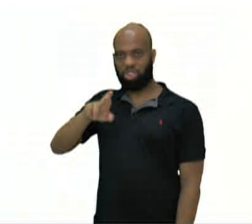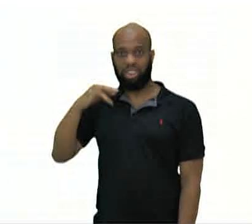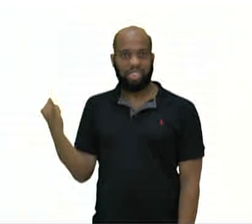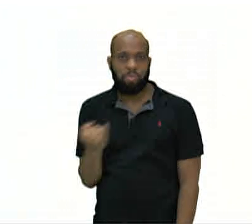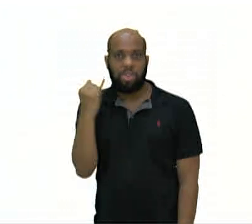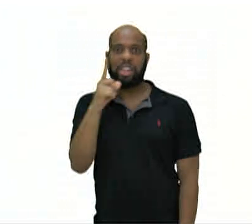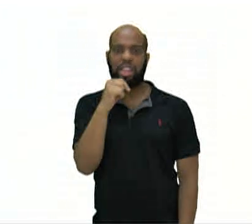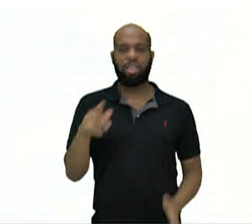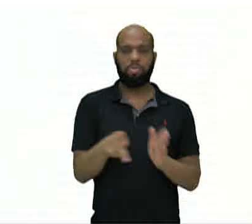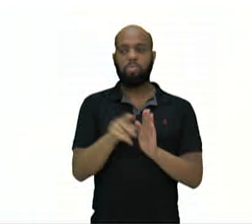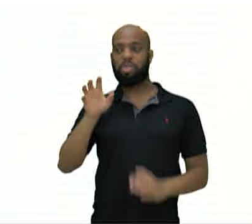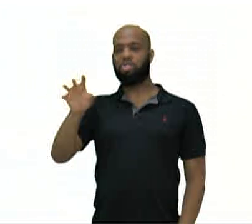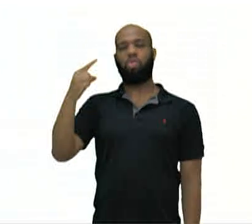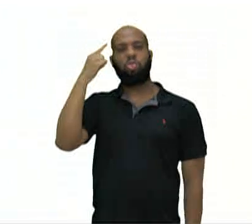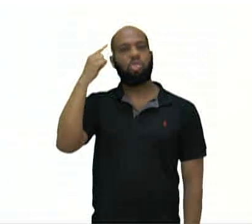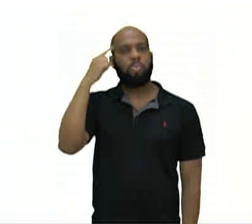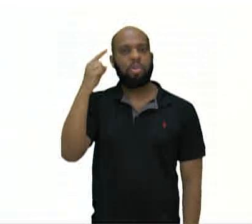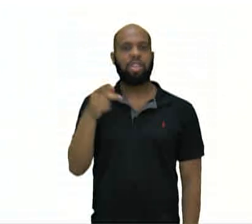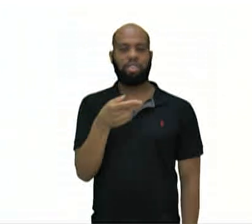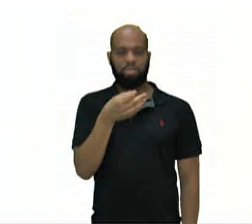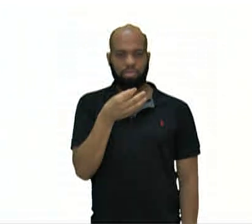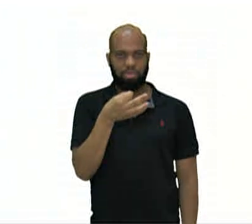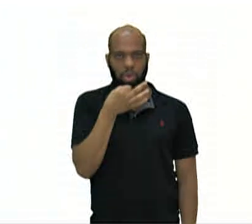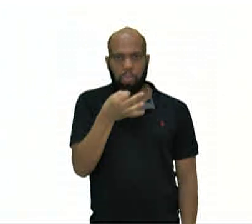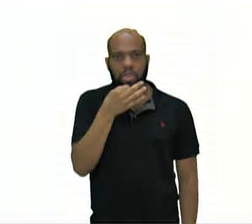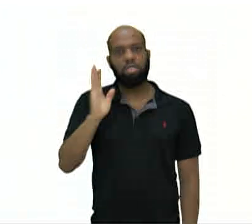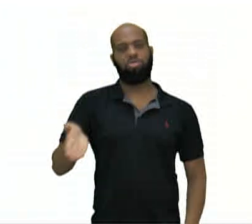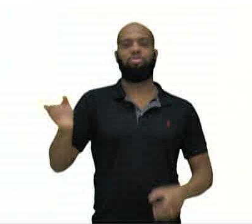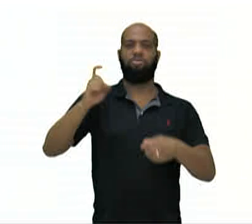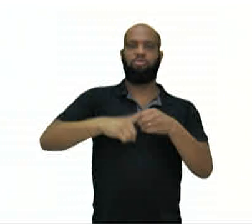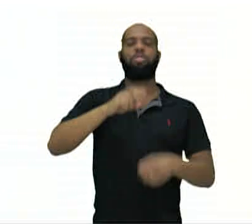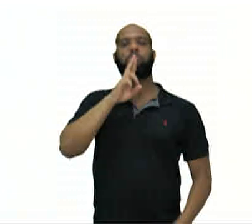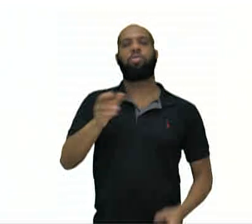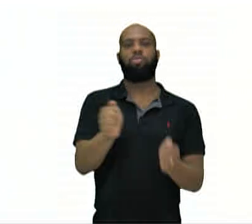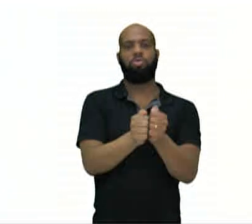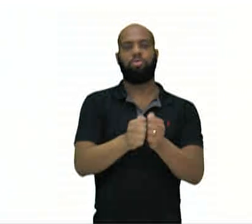região. Dá uma pensadinha, pensa nas dicas, já retornamos.